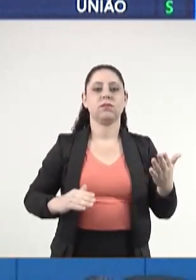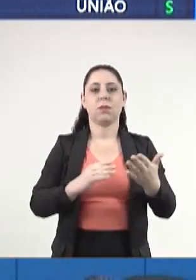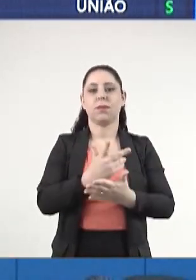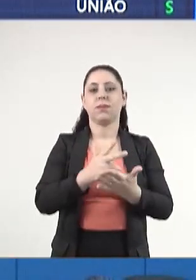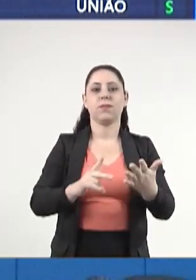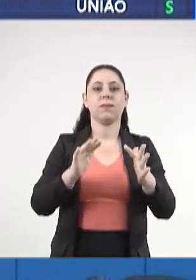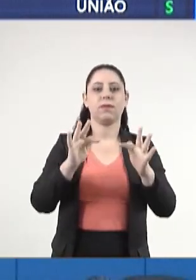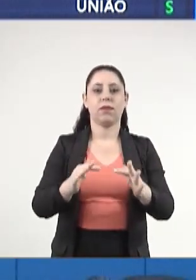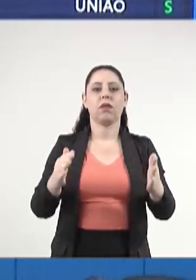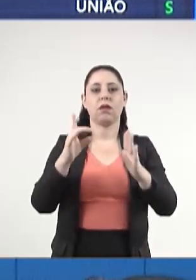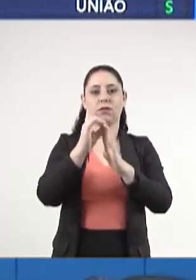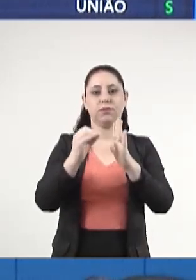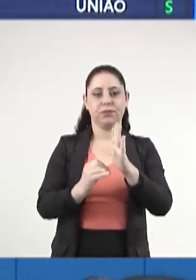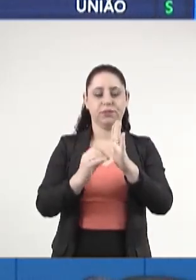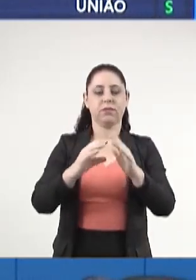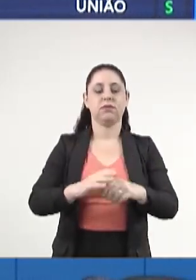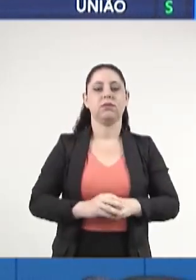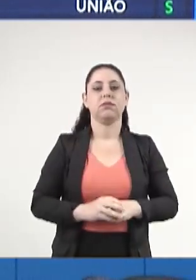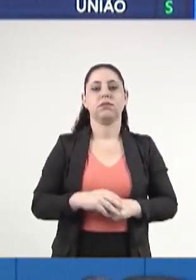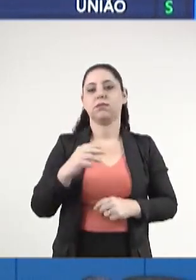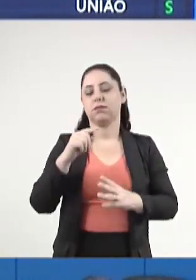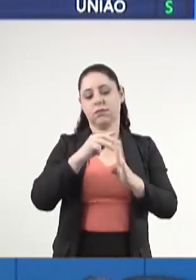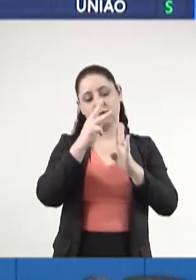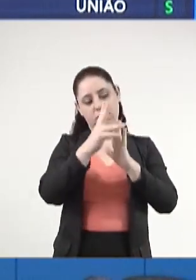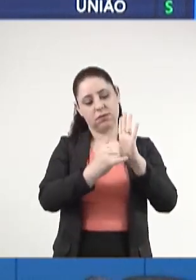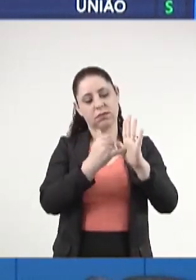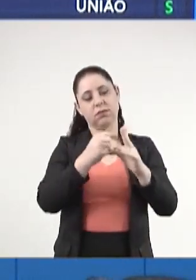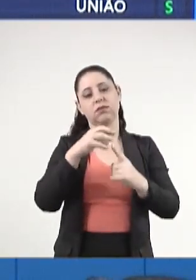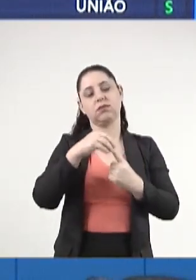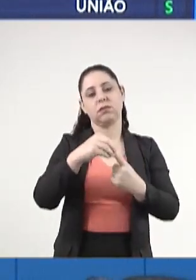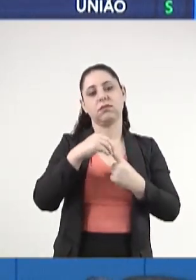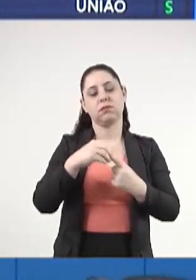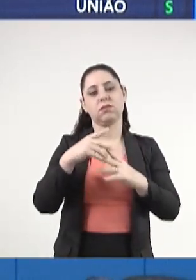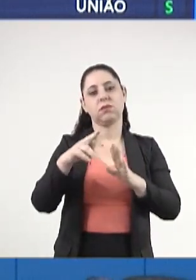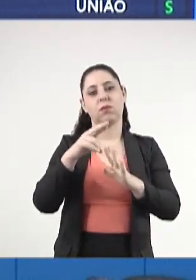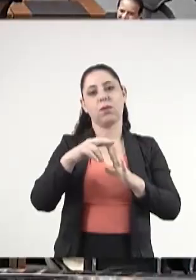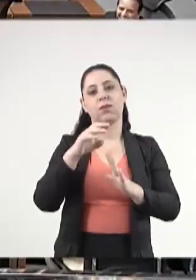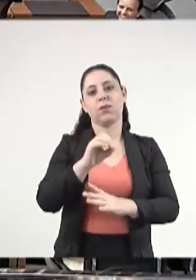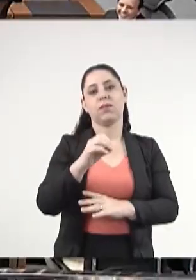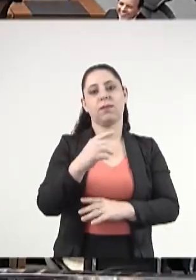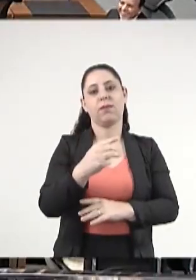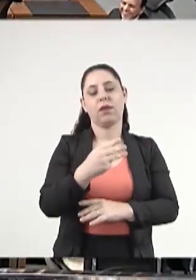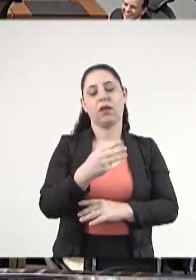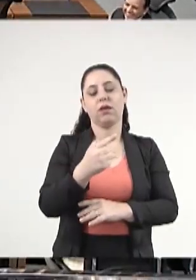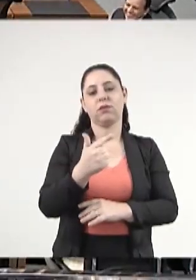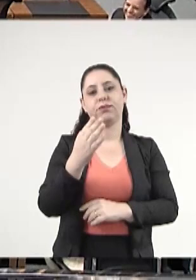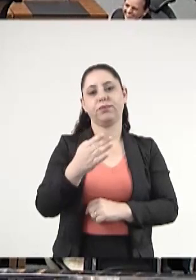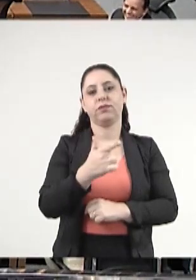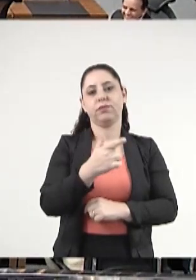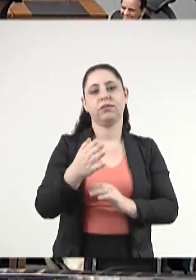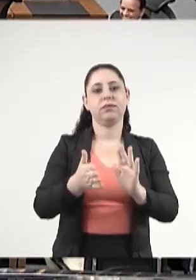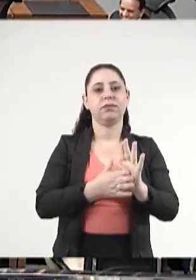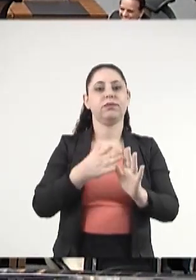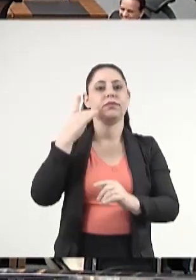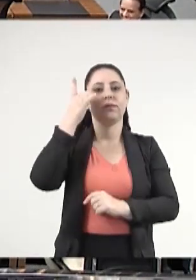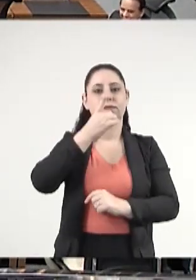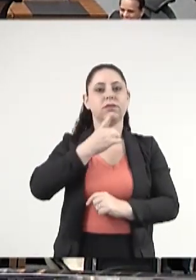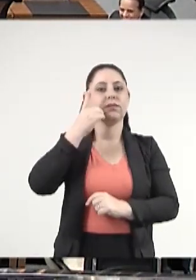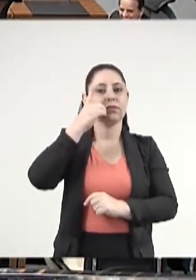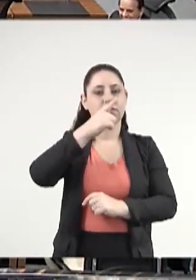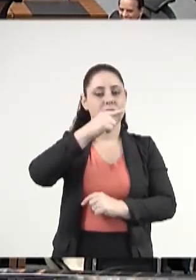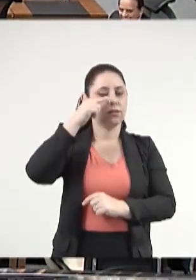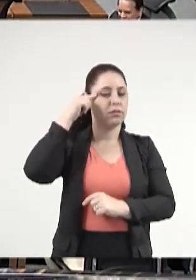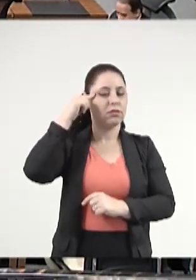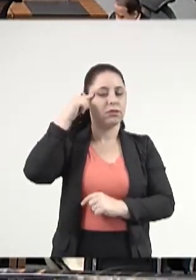Aprovada a redação final, vai ao expediente. Item 3, em discussão única, projeto de resolução 031/2024, de autoria do deputado